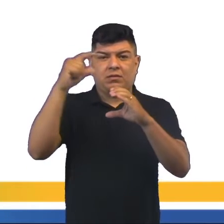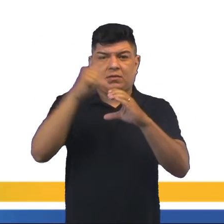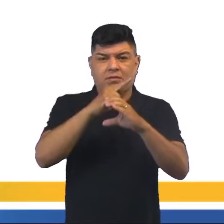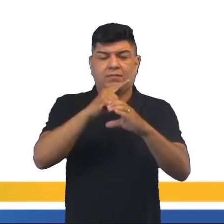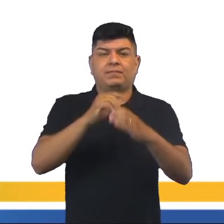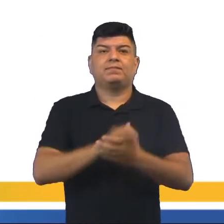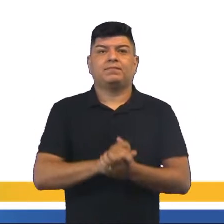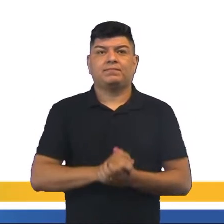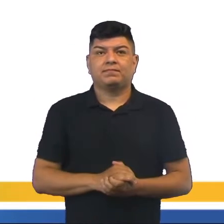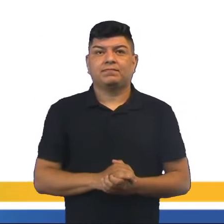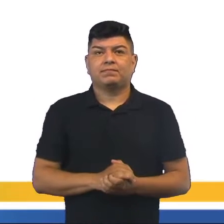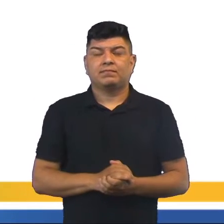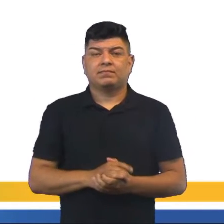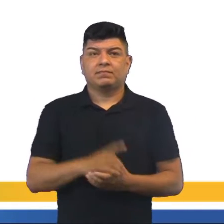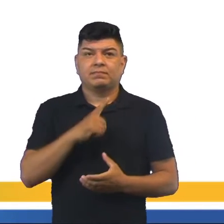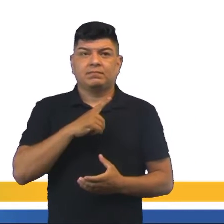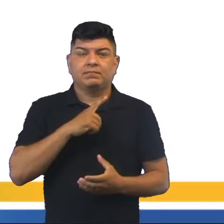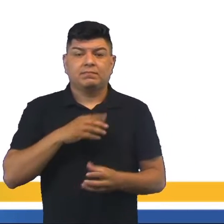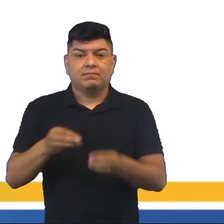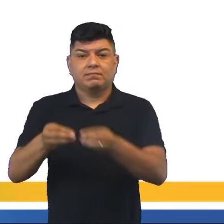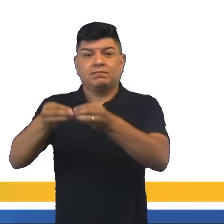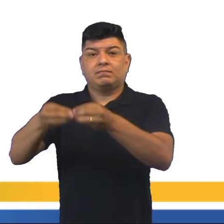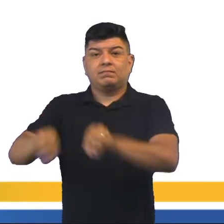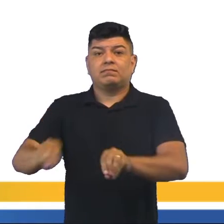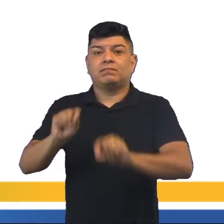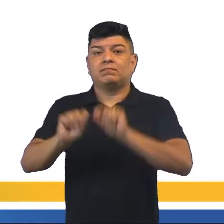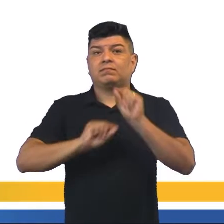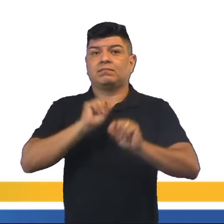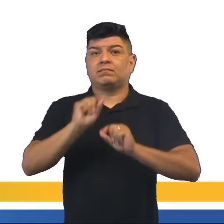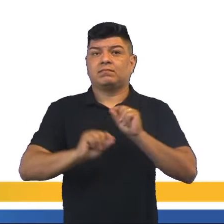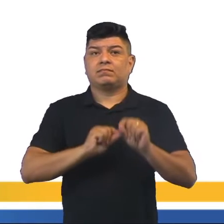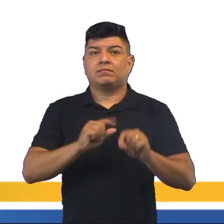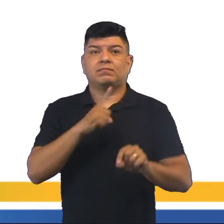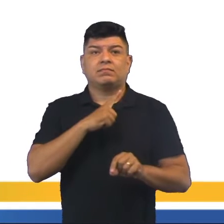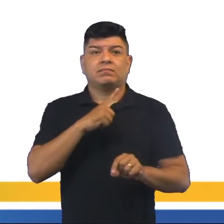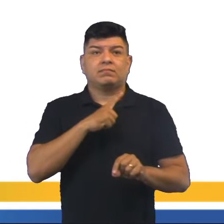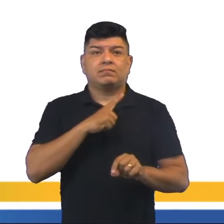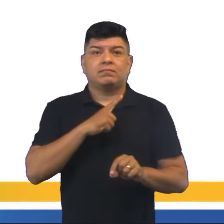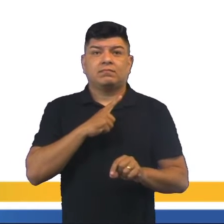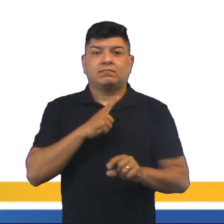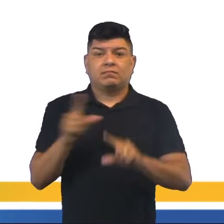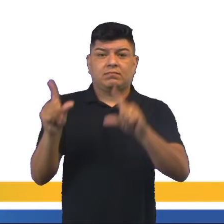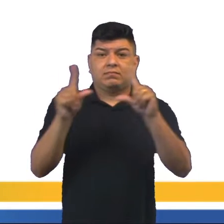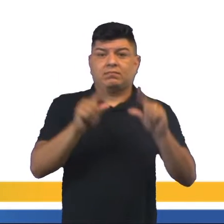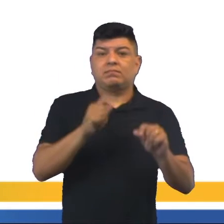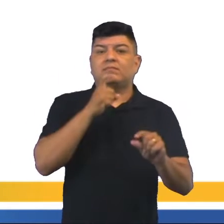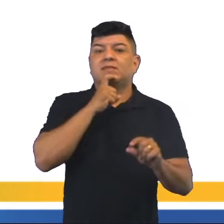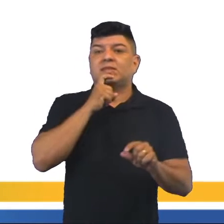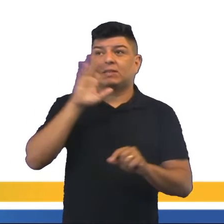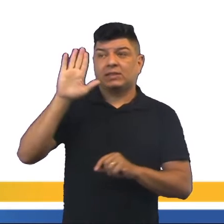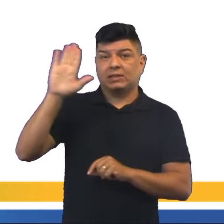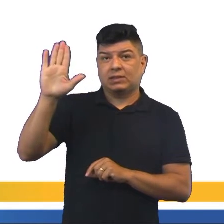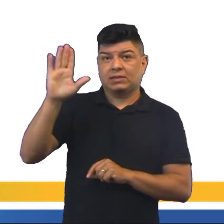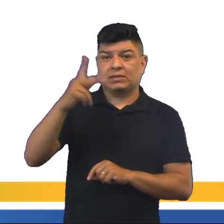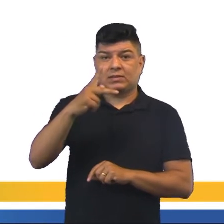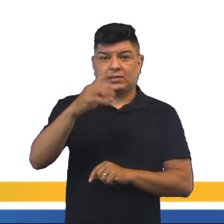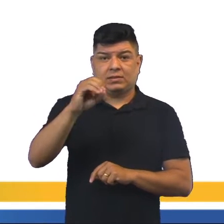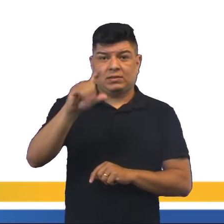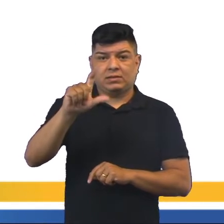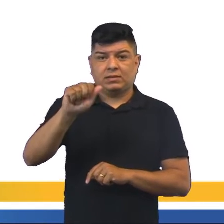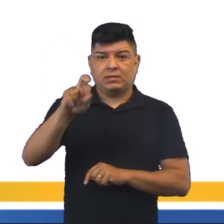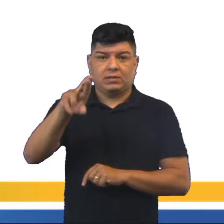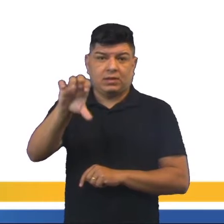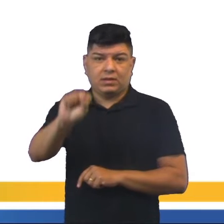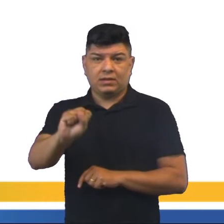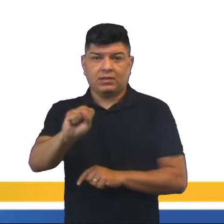estufa, ok? Aí nós temos como consequências dele, nós vamos ter aí o derretimento das calotas polares, a elevação